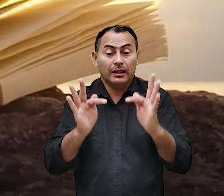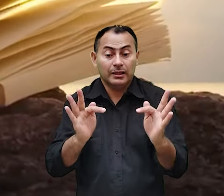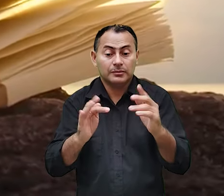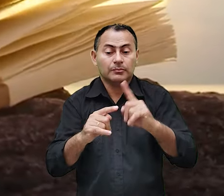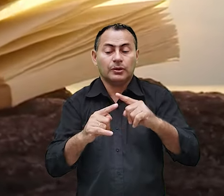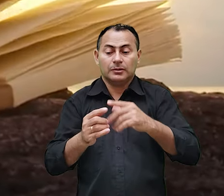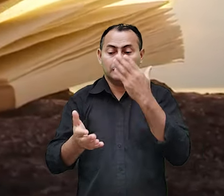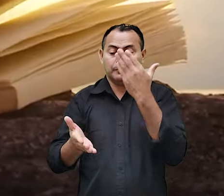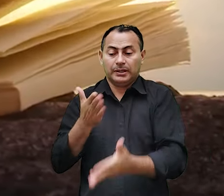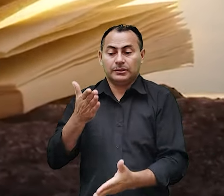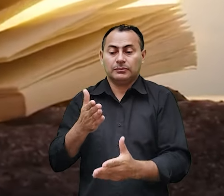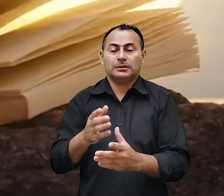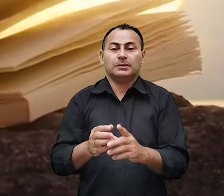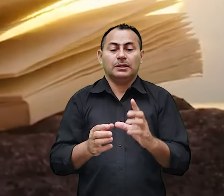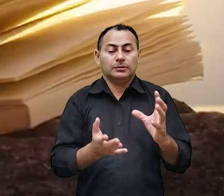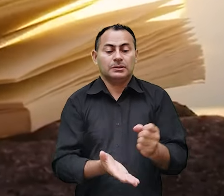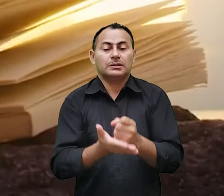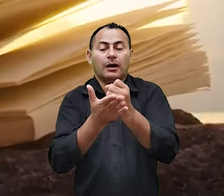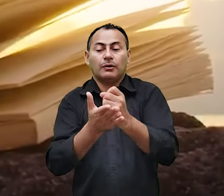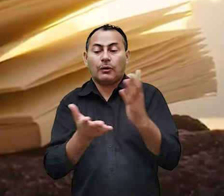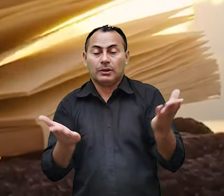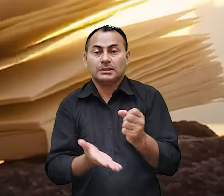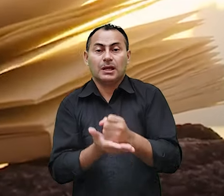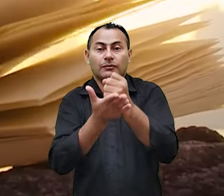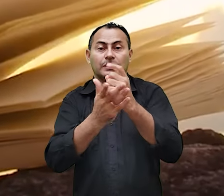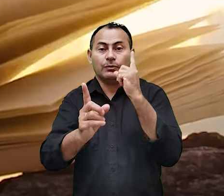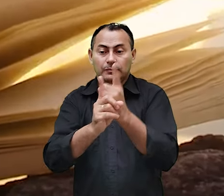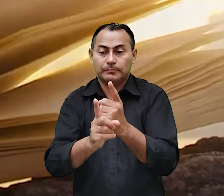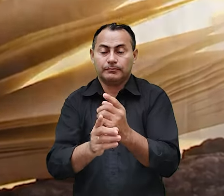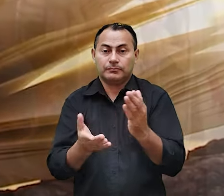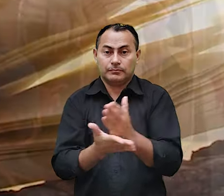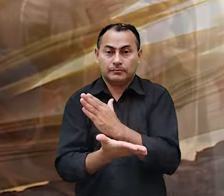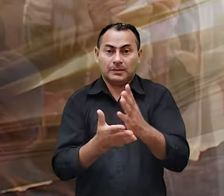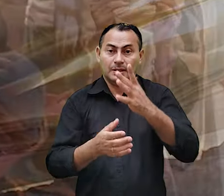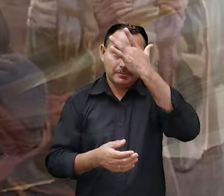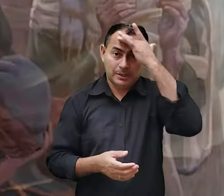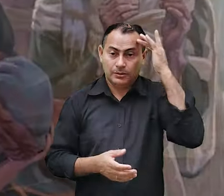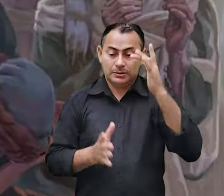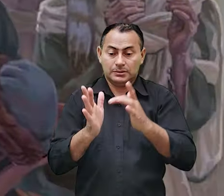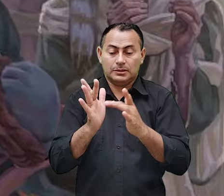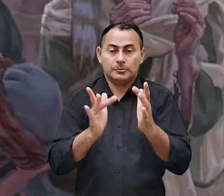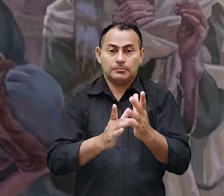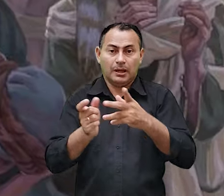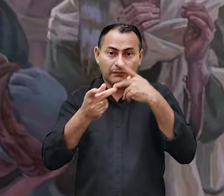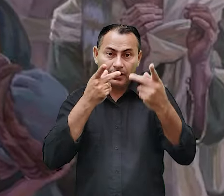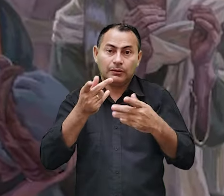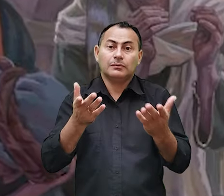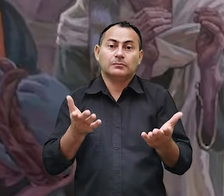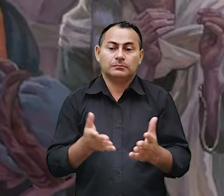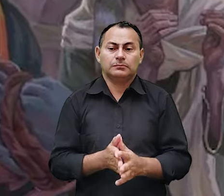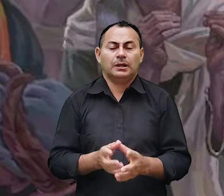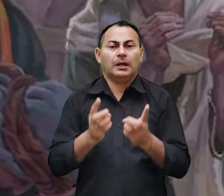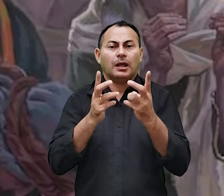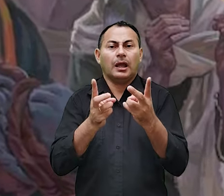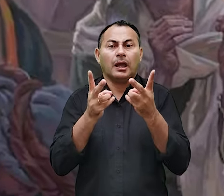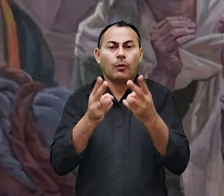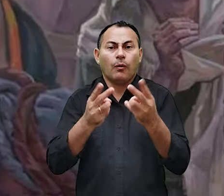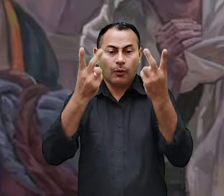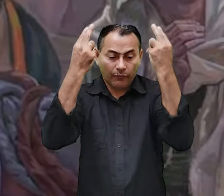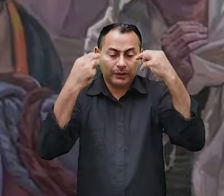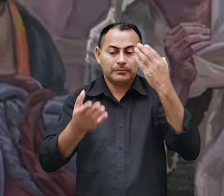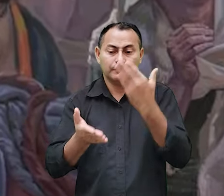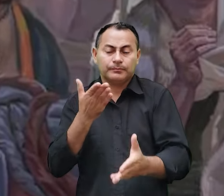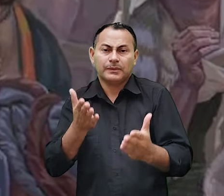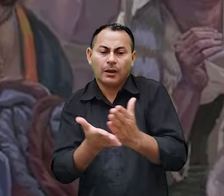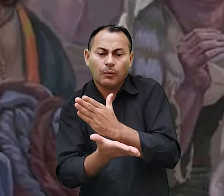eles estavam felizes porque os perdidos estavam sendo salvos. Algumas dessas pessoas, Jesus disse que eram